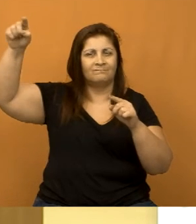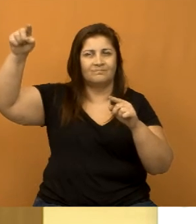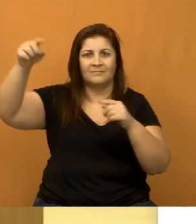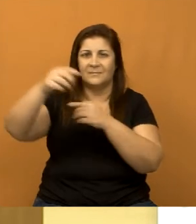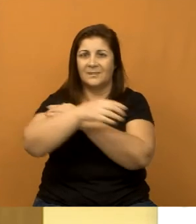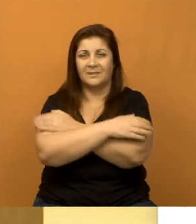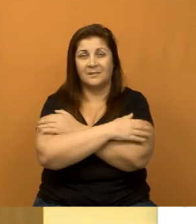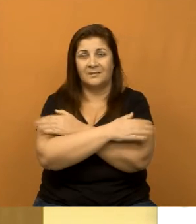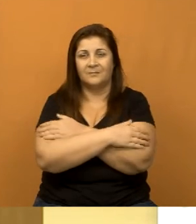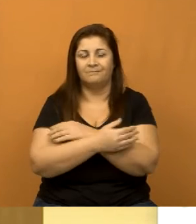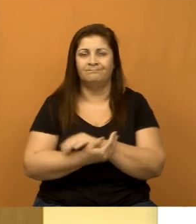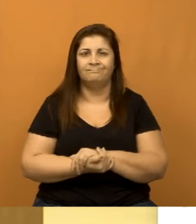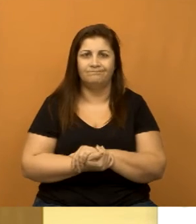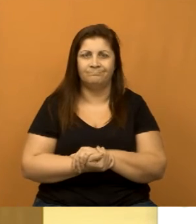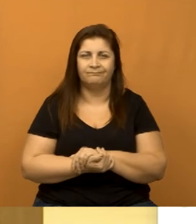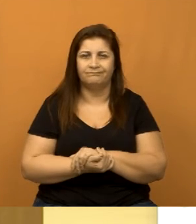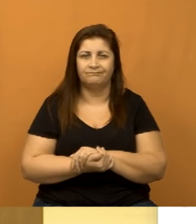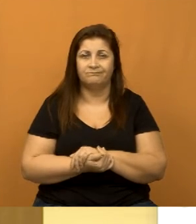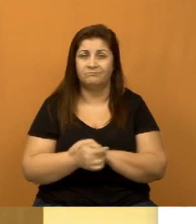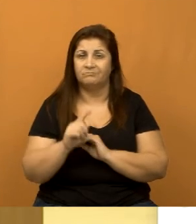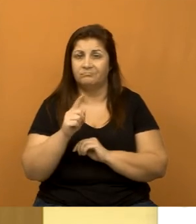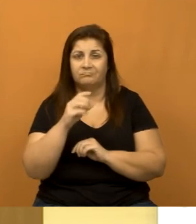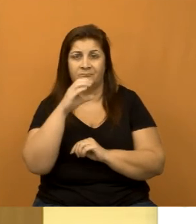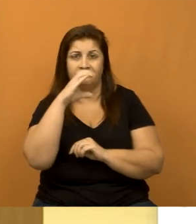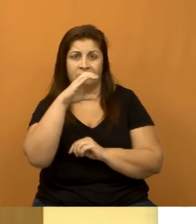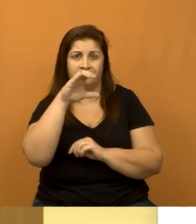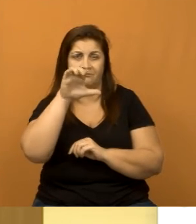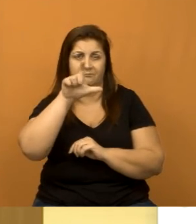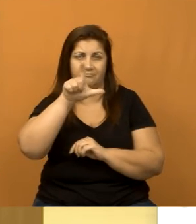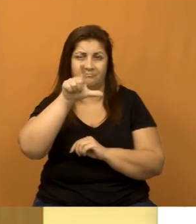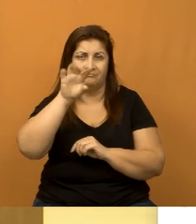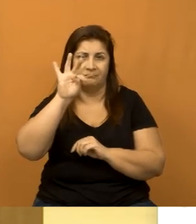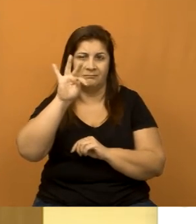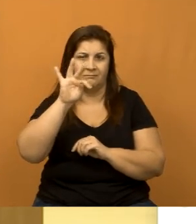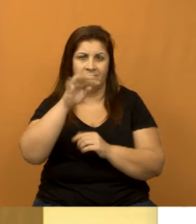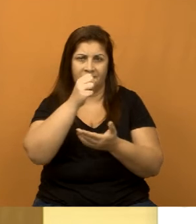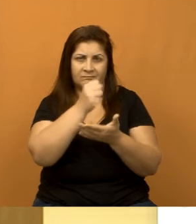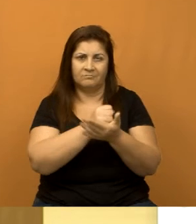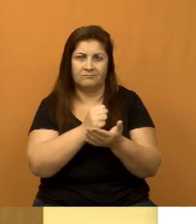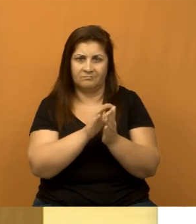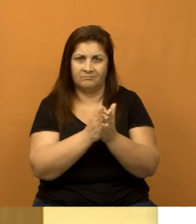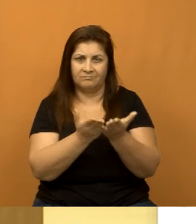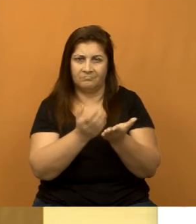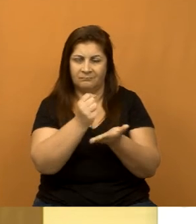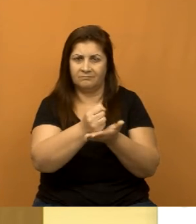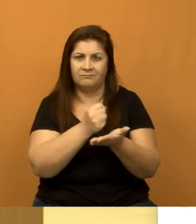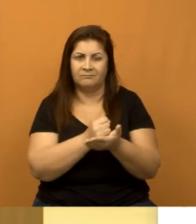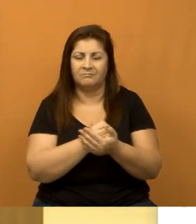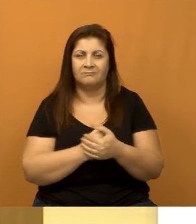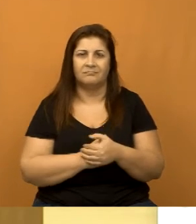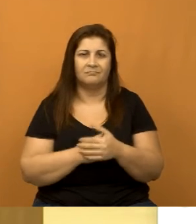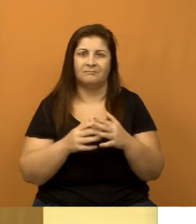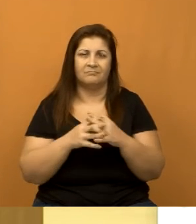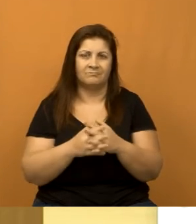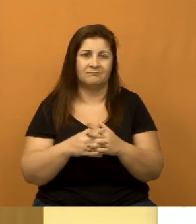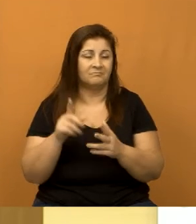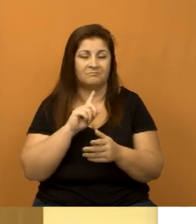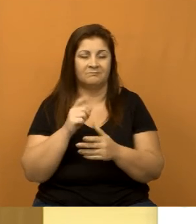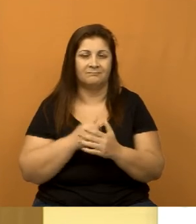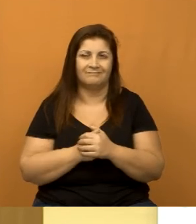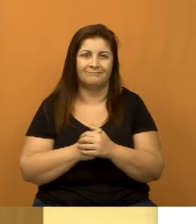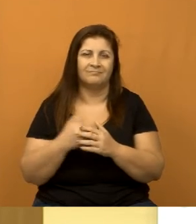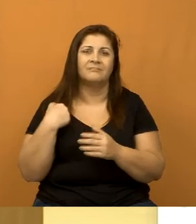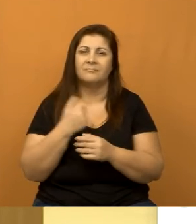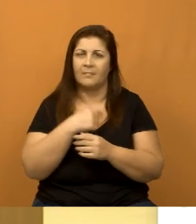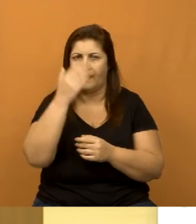país. Então não é a CLT que emperrava a geração de empregos. Nós bem sabemos disso. O